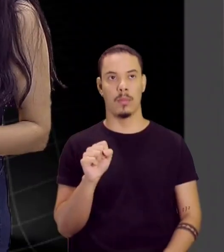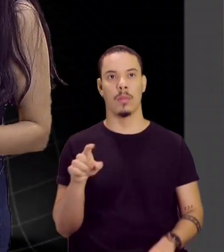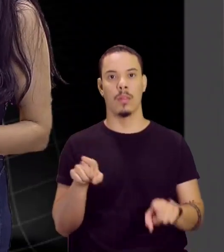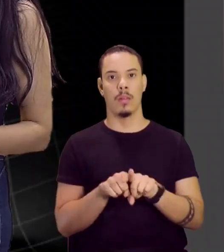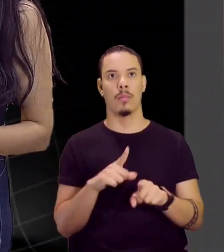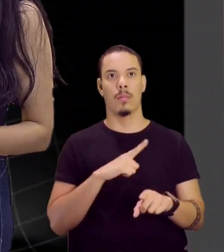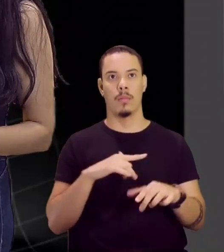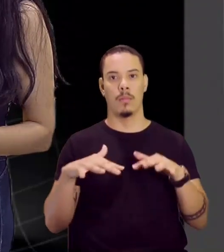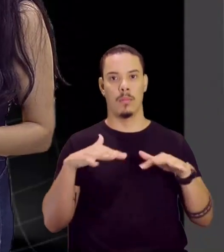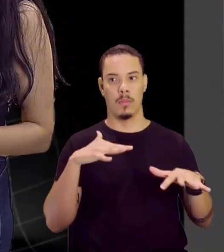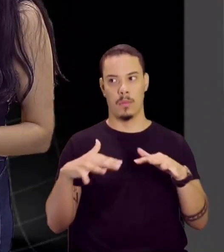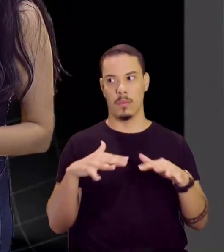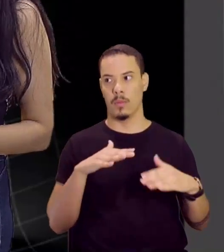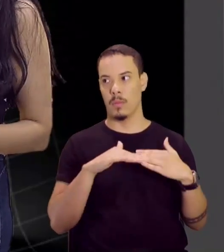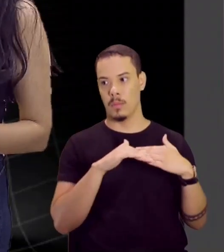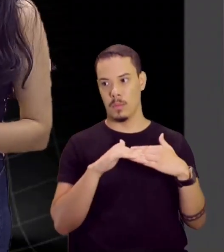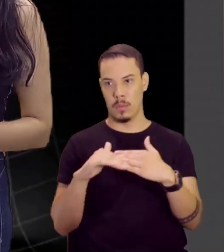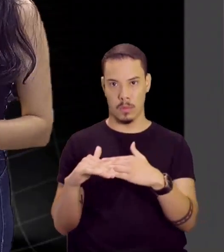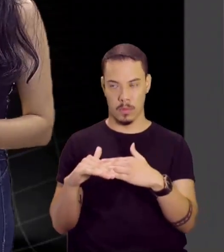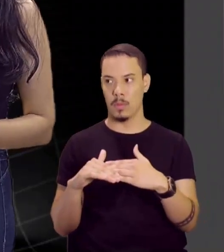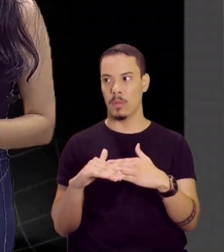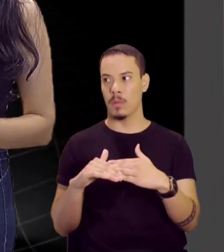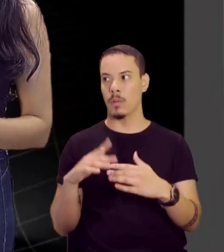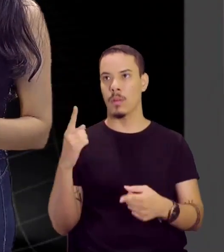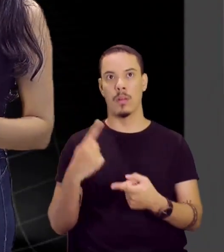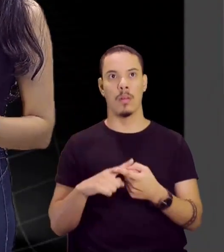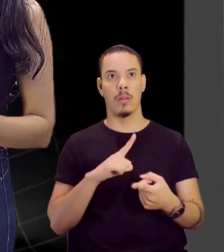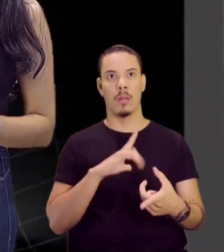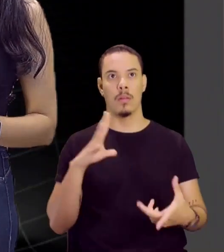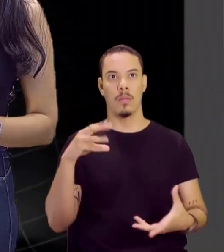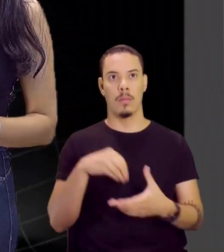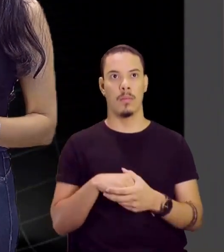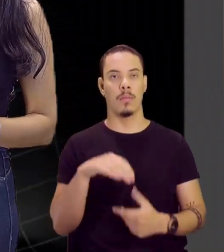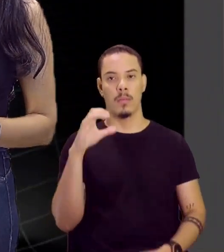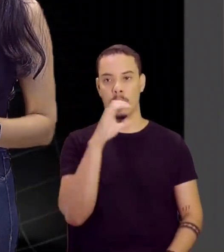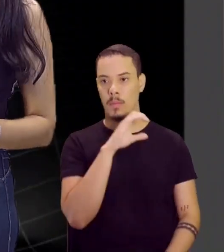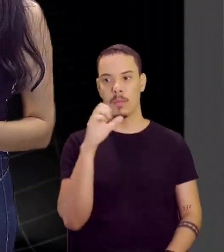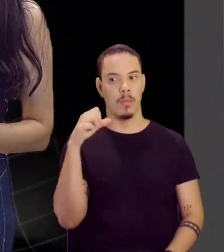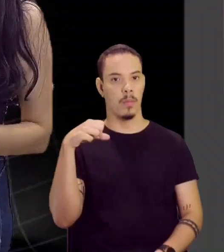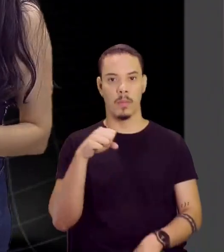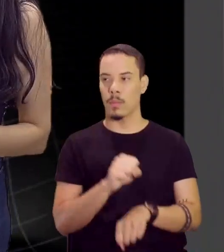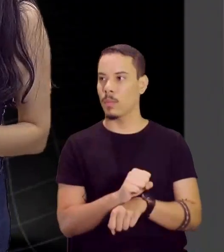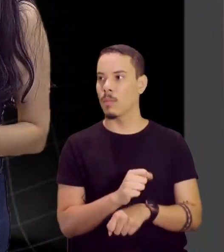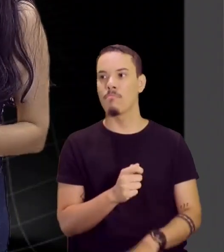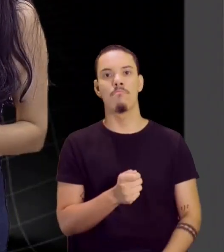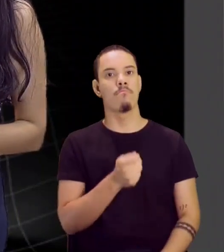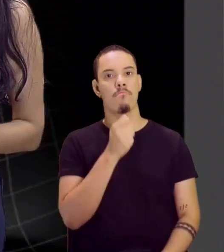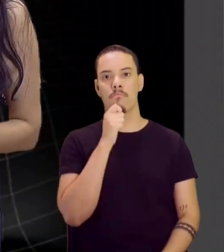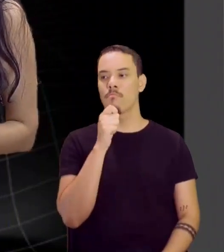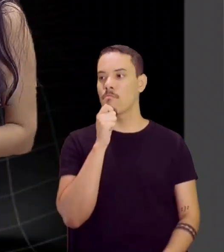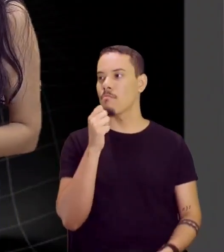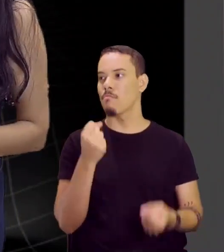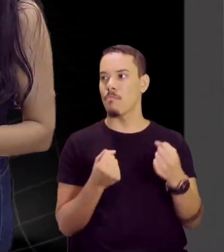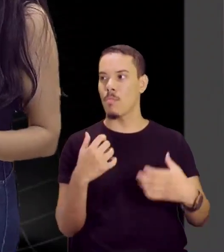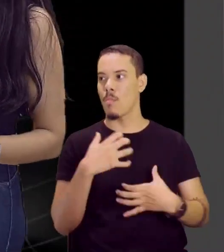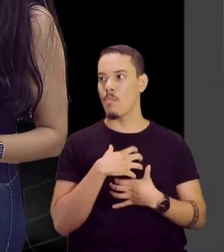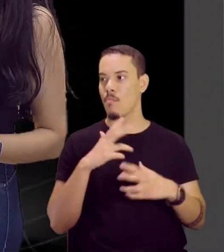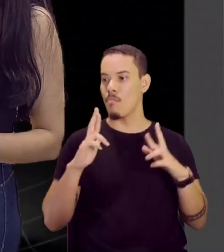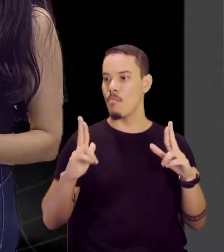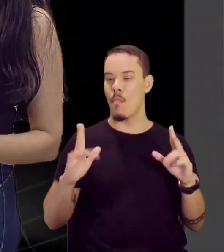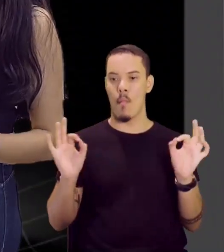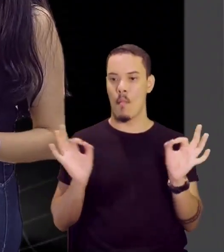tem que ser um movimento uniforme, porque estava em velocidade constante, ele não pisou no freio ainda, o carro não sentiu nenhuma